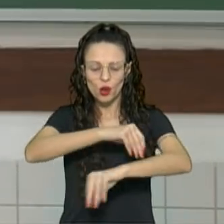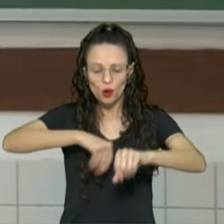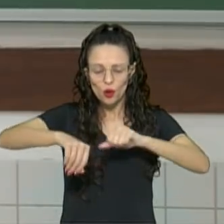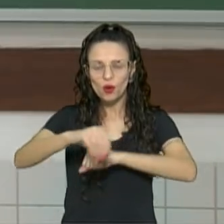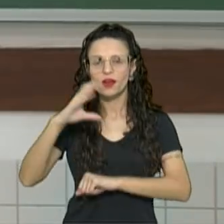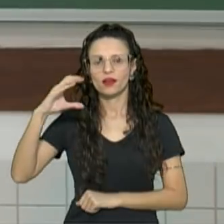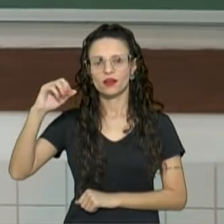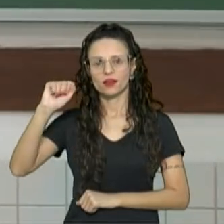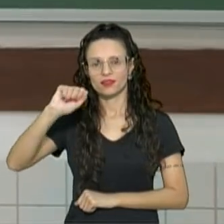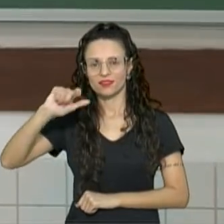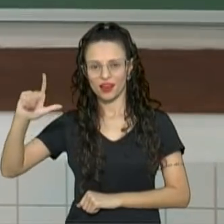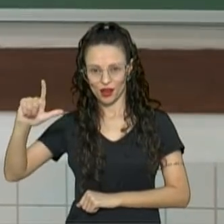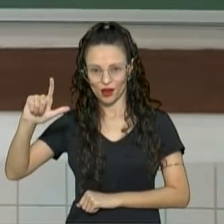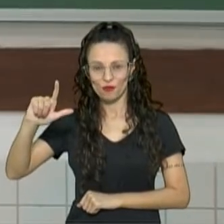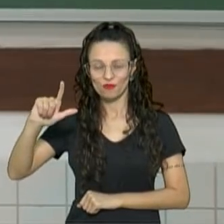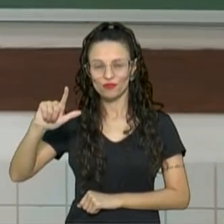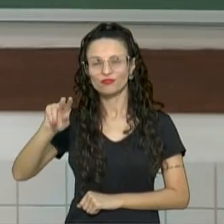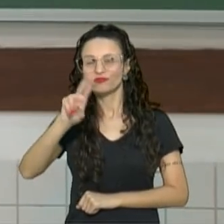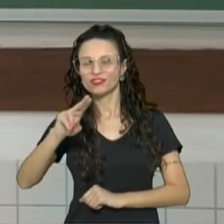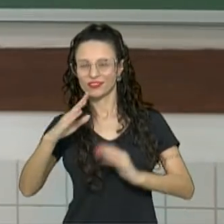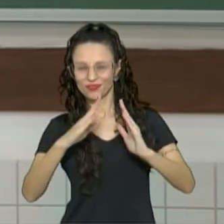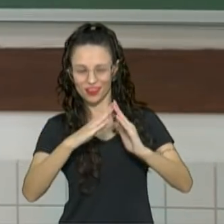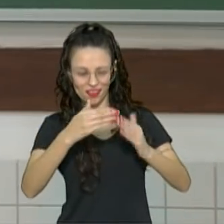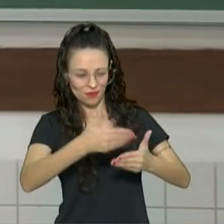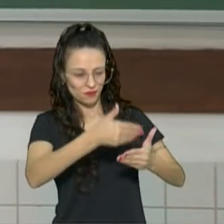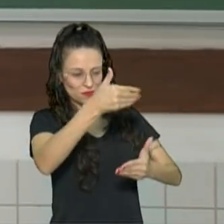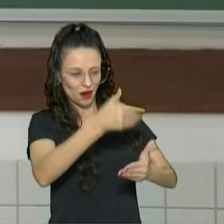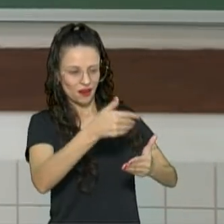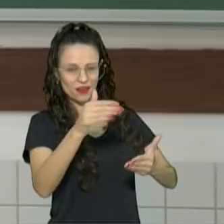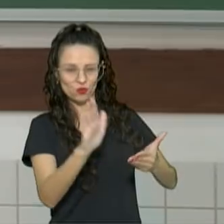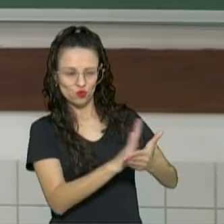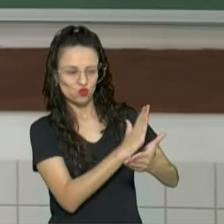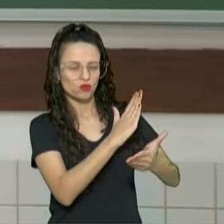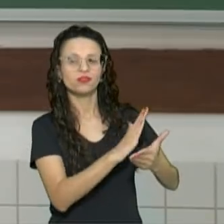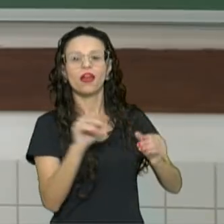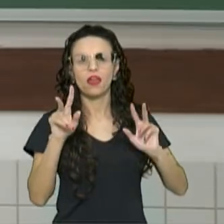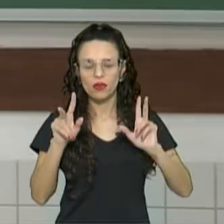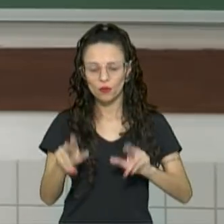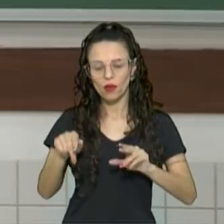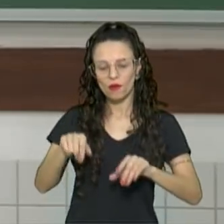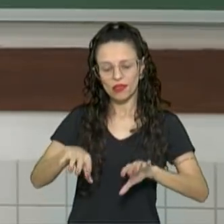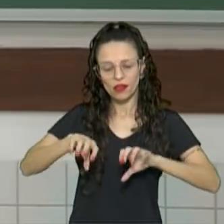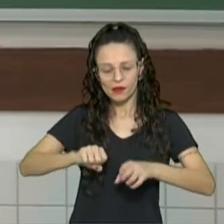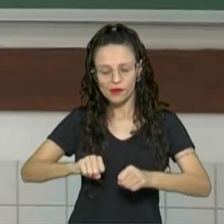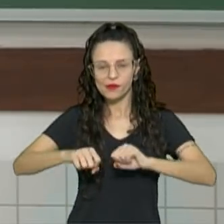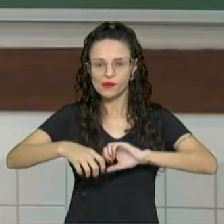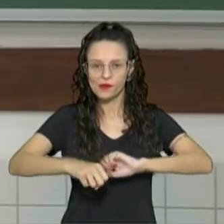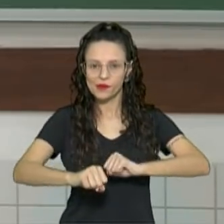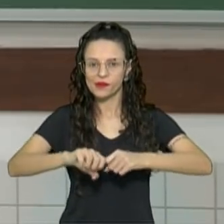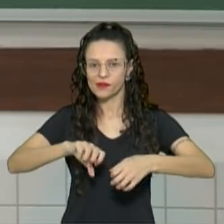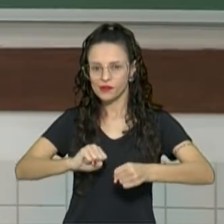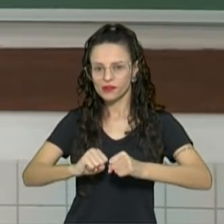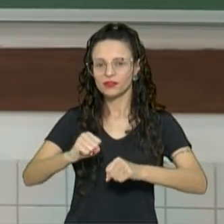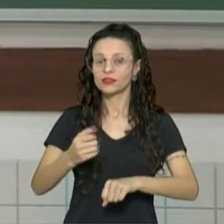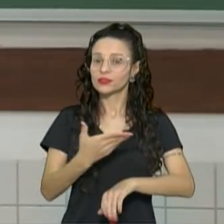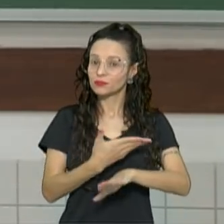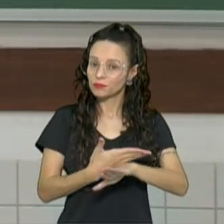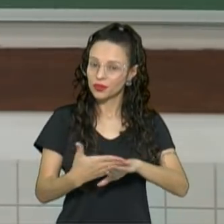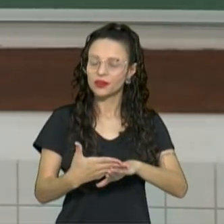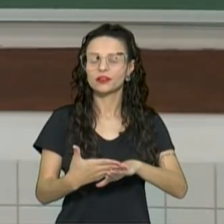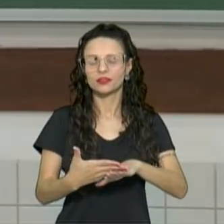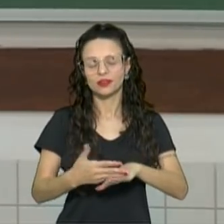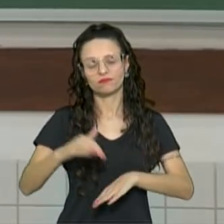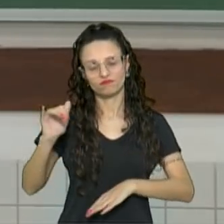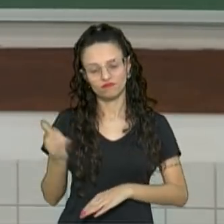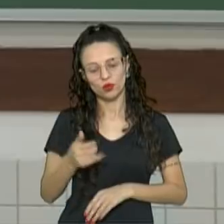aí o cal, que é utilizado na parede das casas, né? Então, como um cal, né? Então, essa argila branca, que vai ser a cor, tirar a